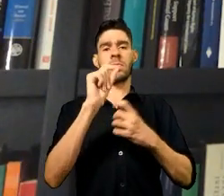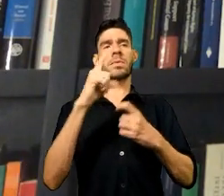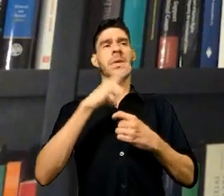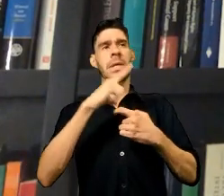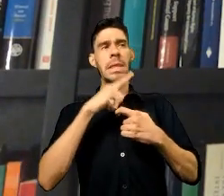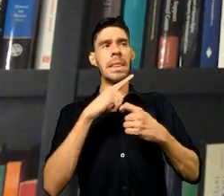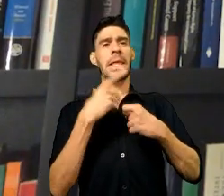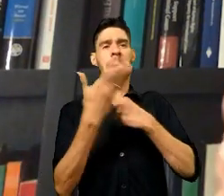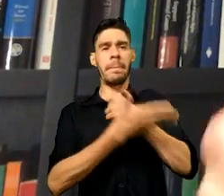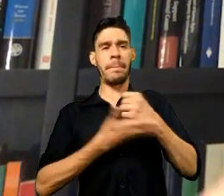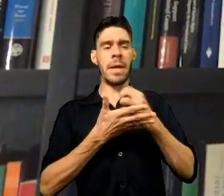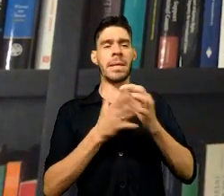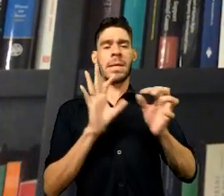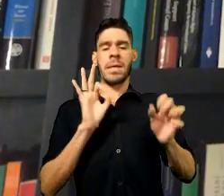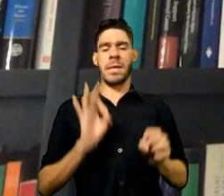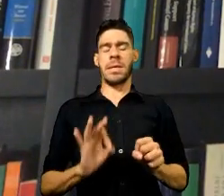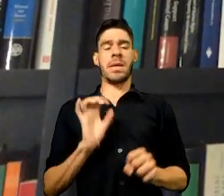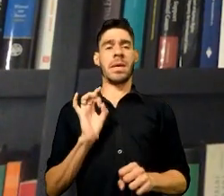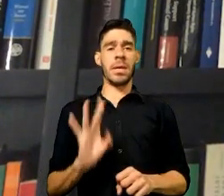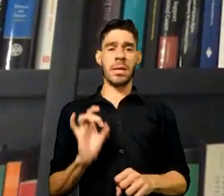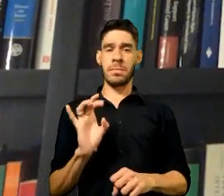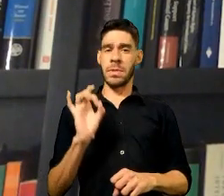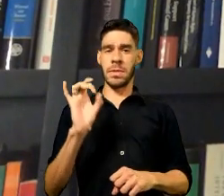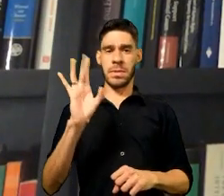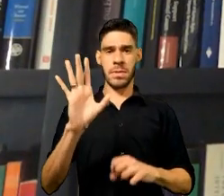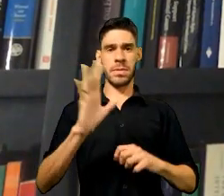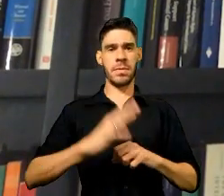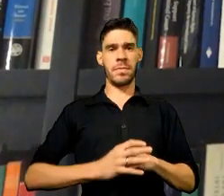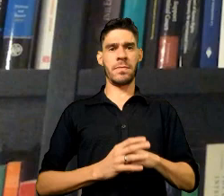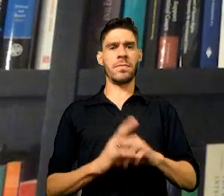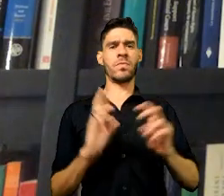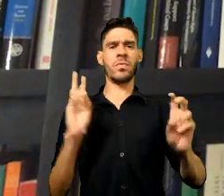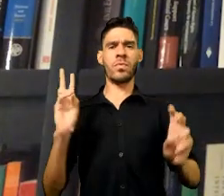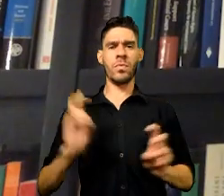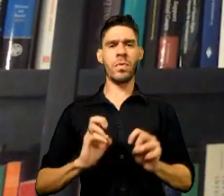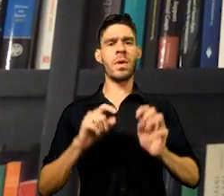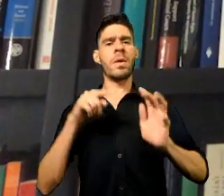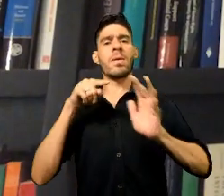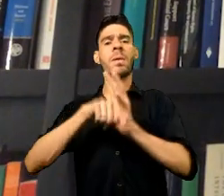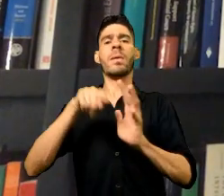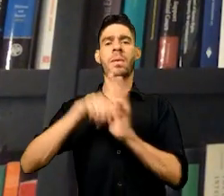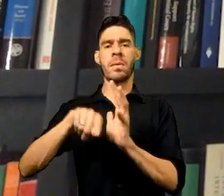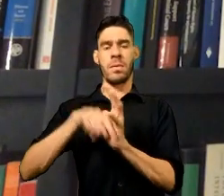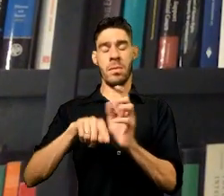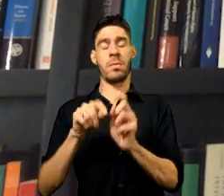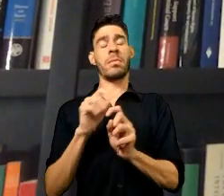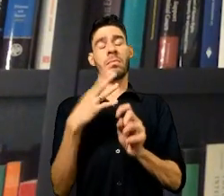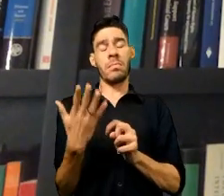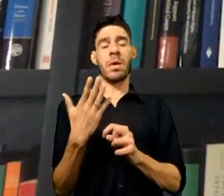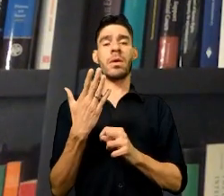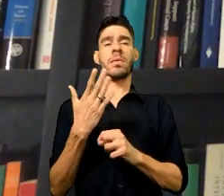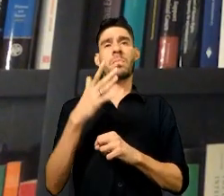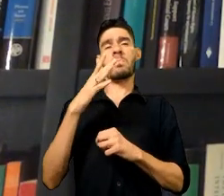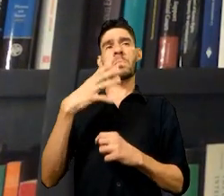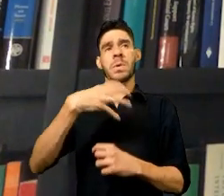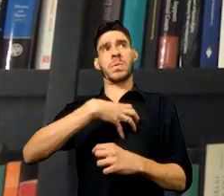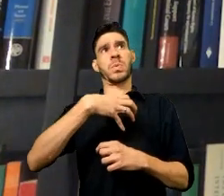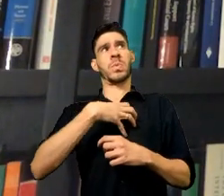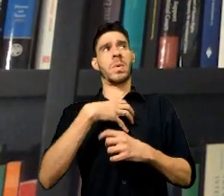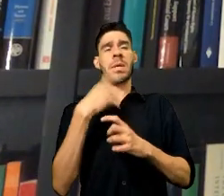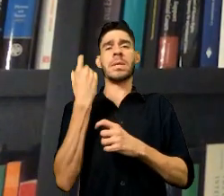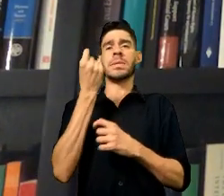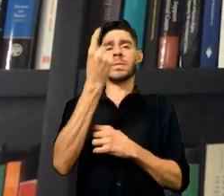ele tem uma previsão e uma incidência específica sobre o interrogatório. No entanto, diante de